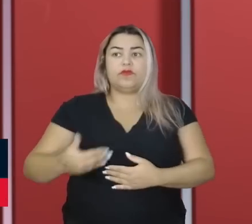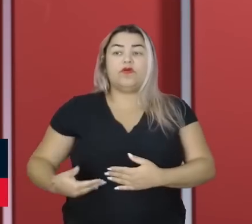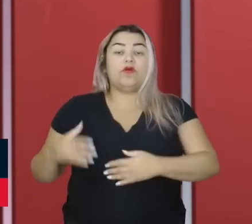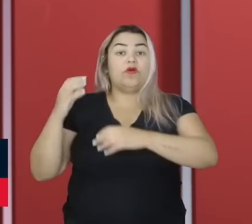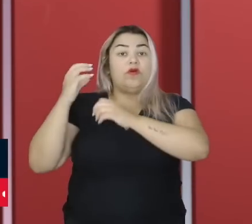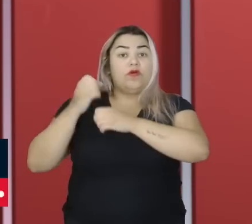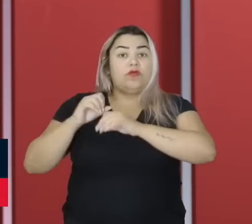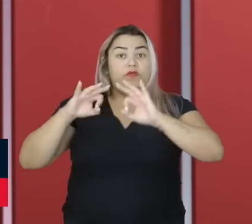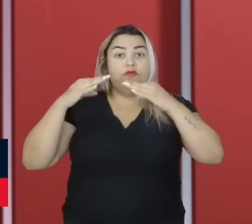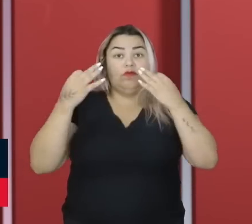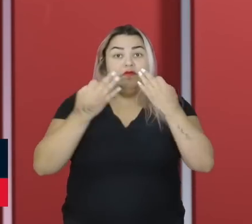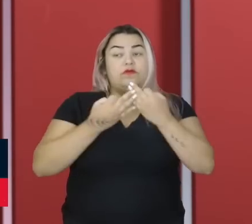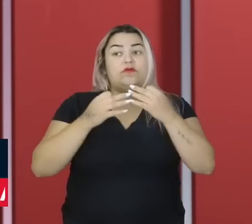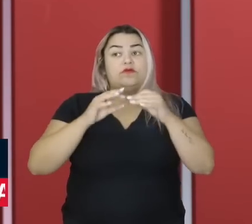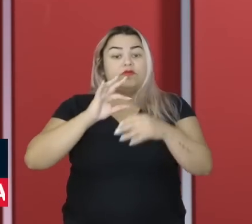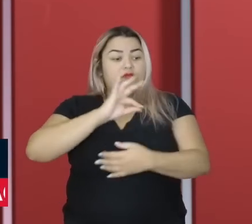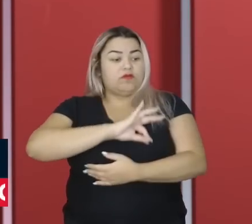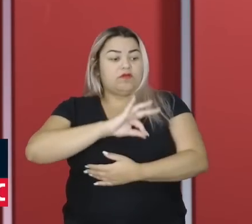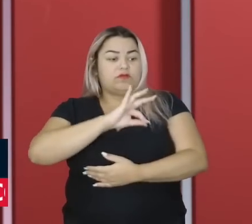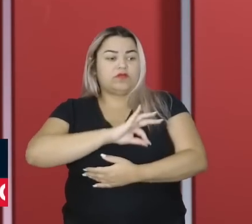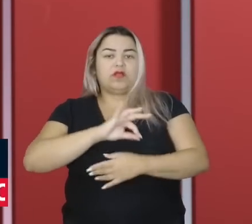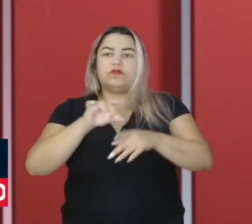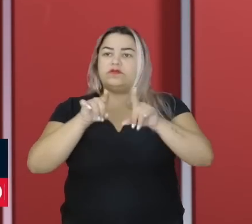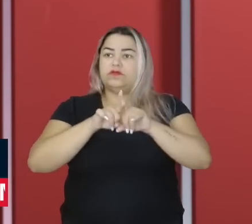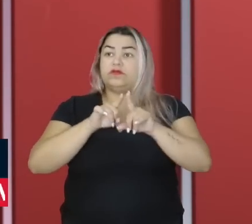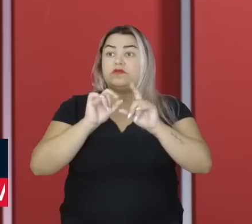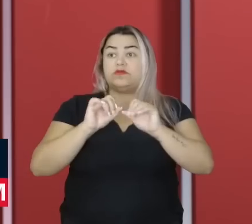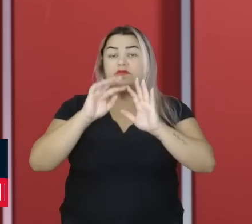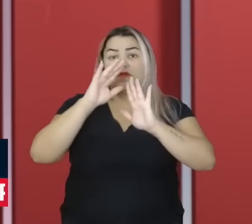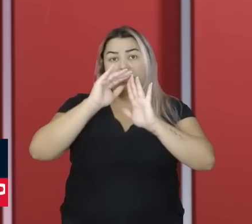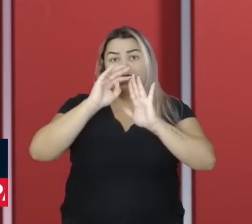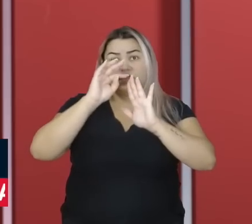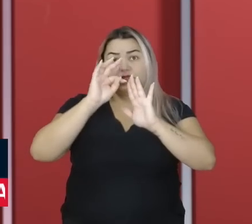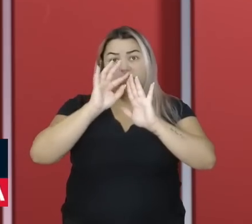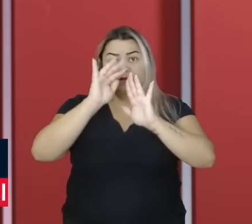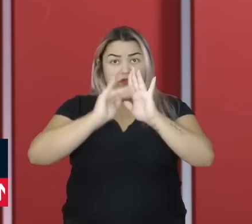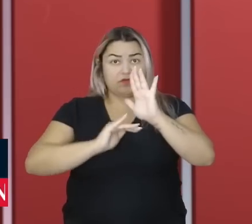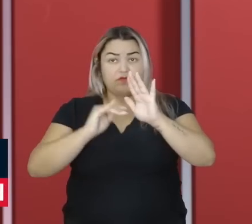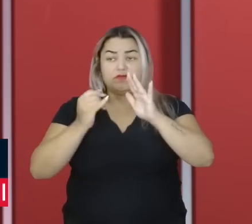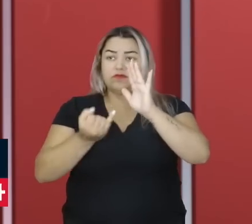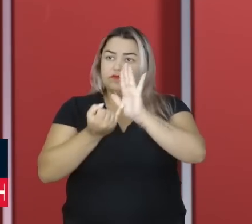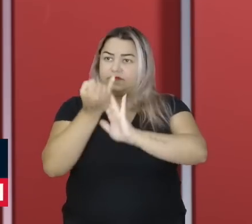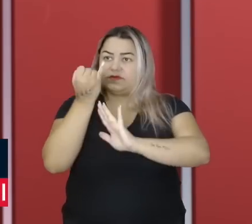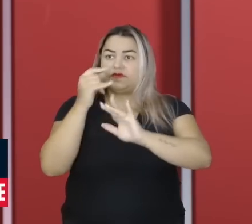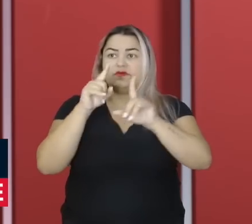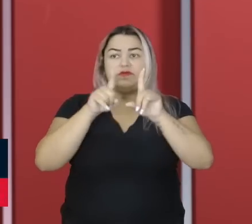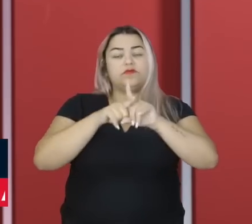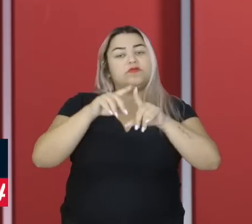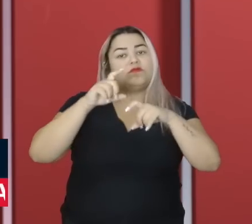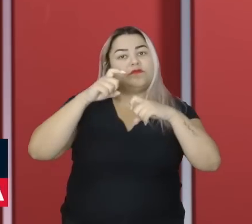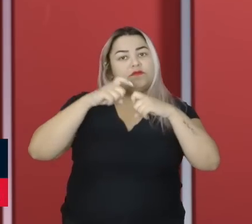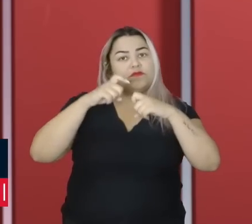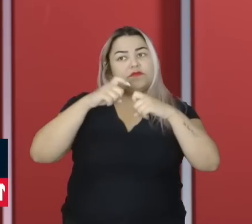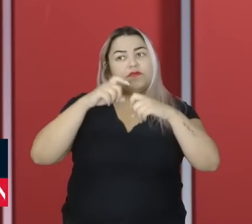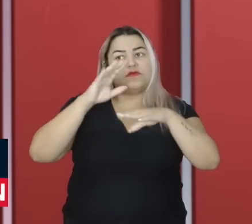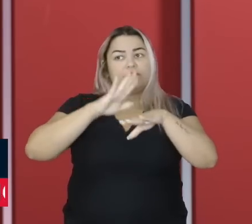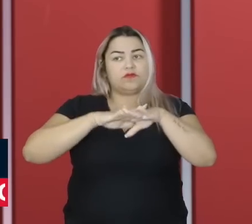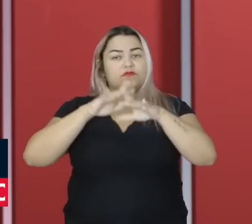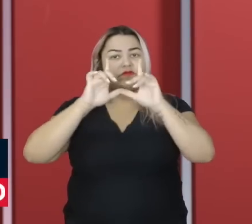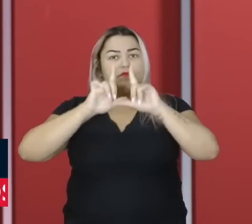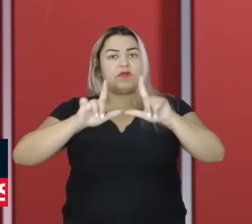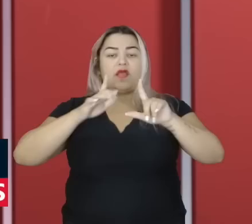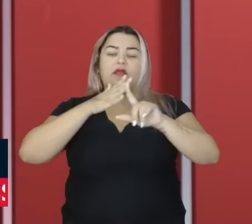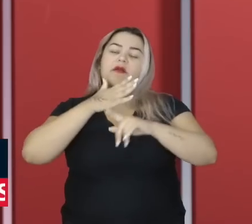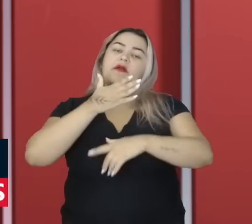Família, reajustou o salário mínimo, fez o reajuste na tabela do imposto de renda, trouxe de novo os mais médicos, relançou o Minha